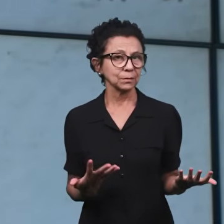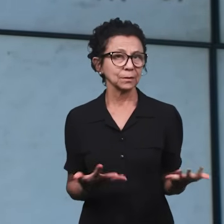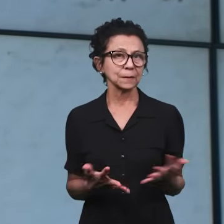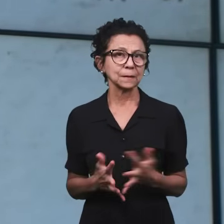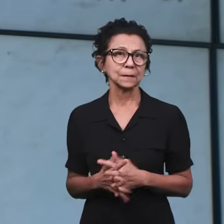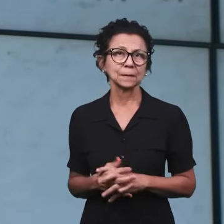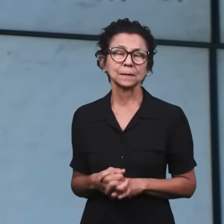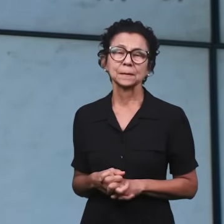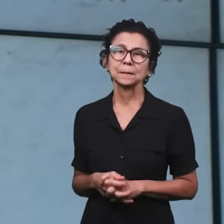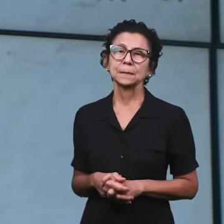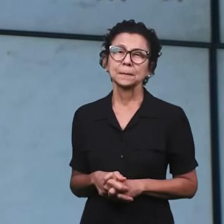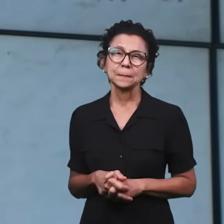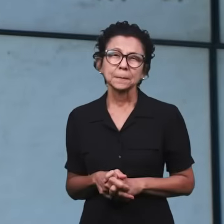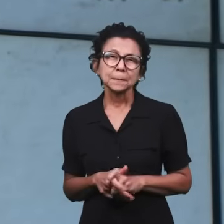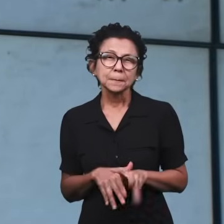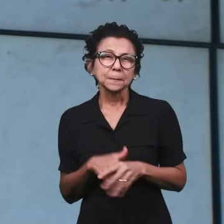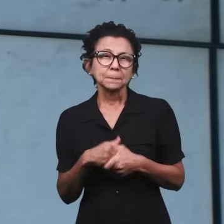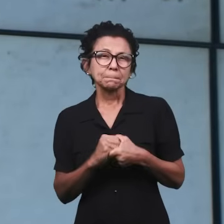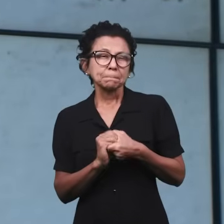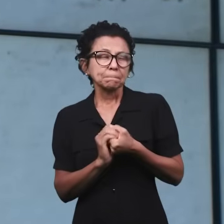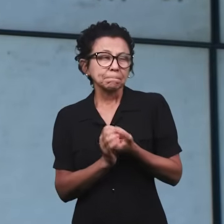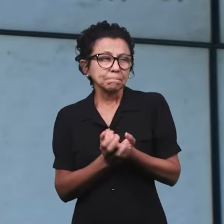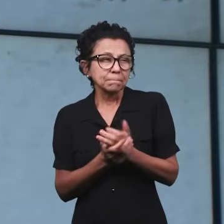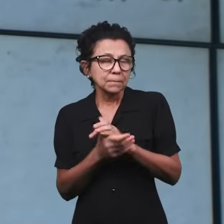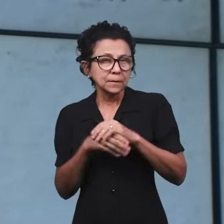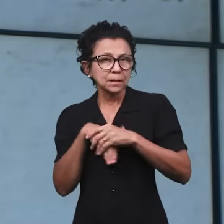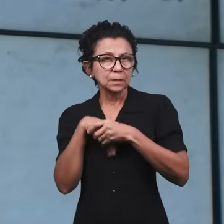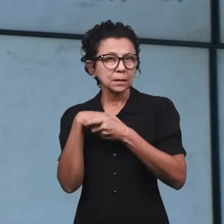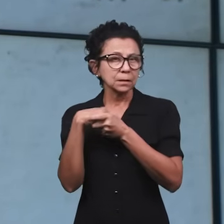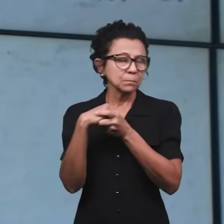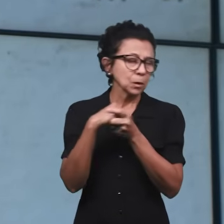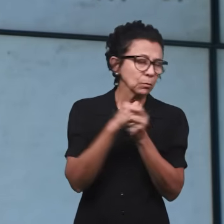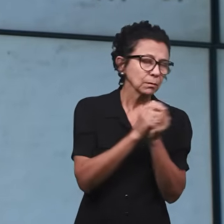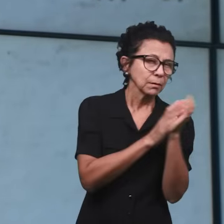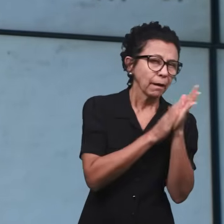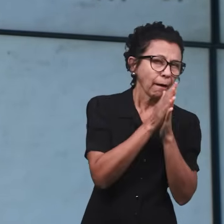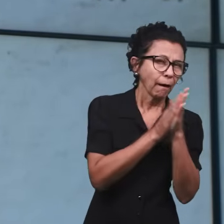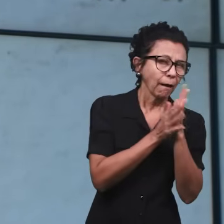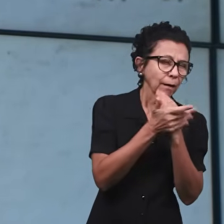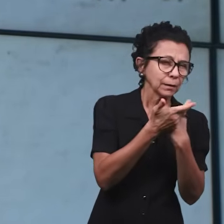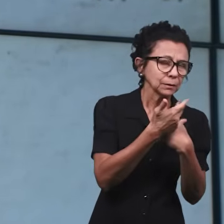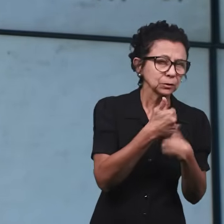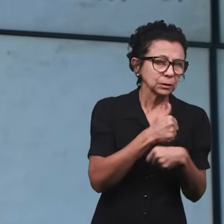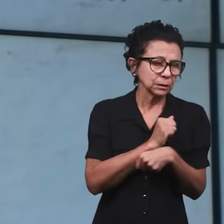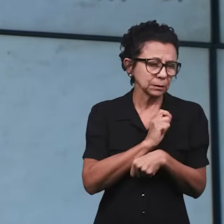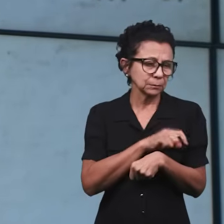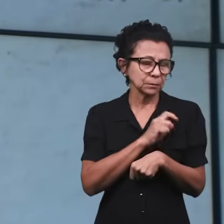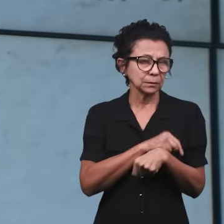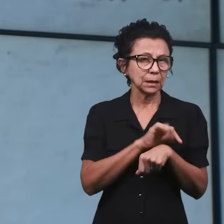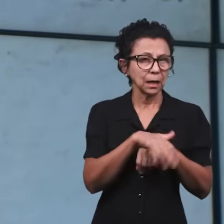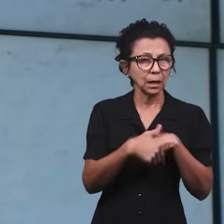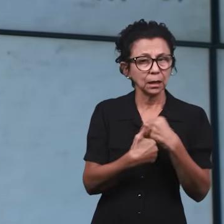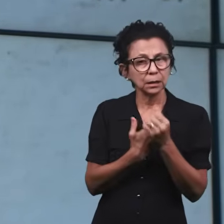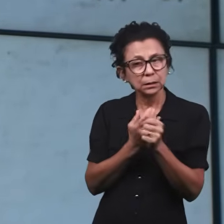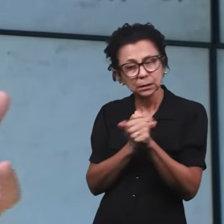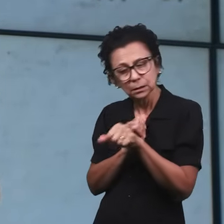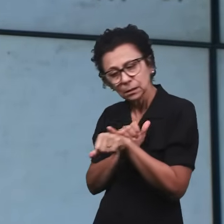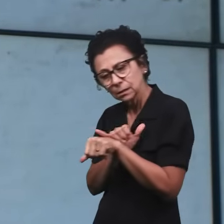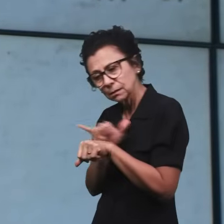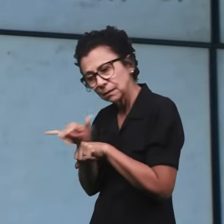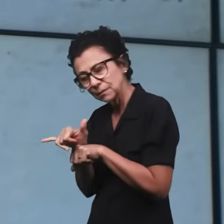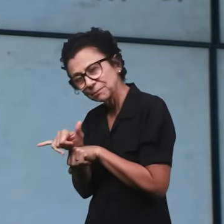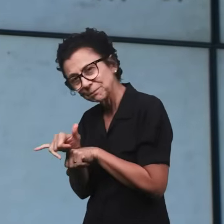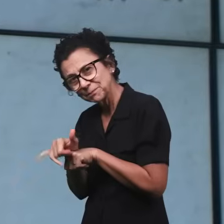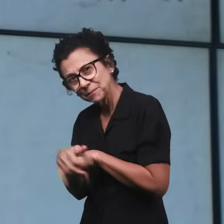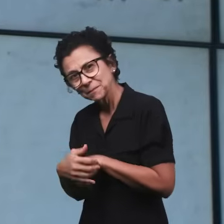Uma astúcia, né? Uma coisa que vem sorrateira e vem para enganar. Aí tem o